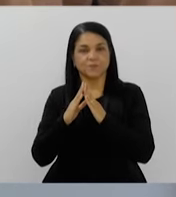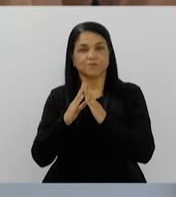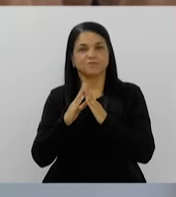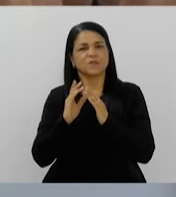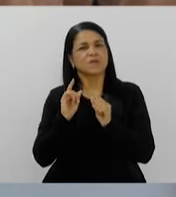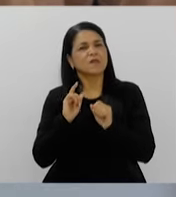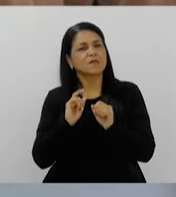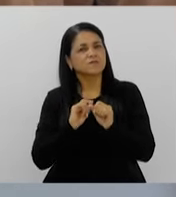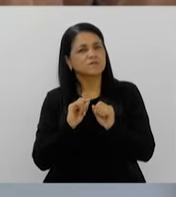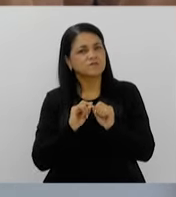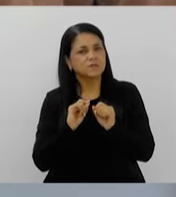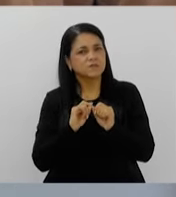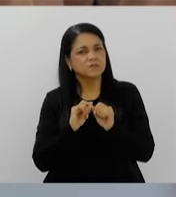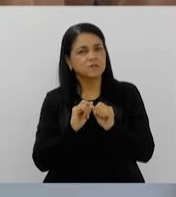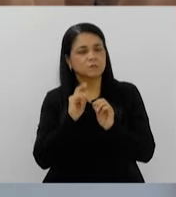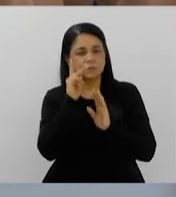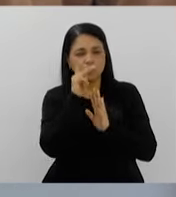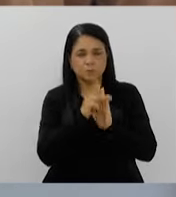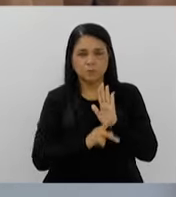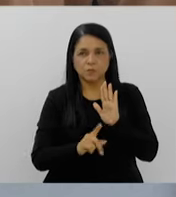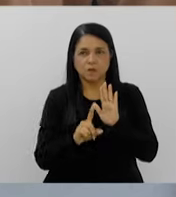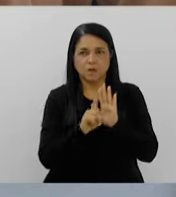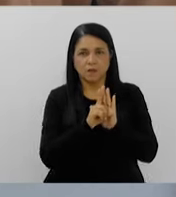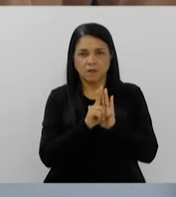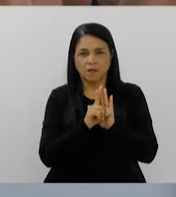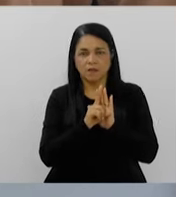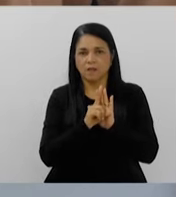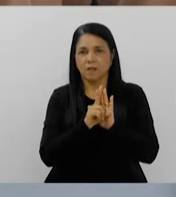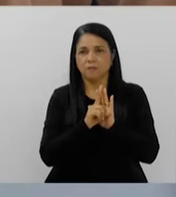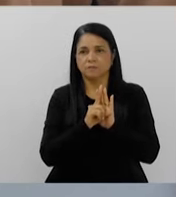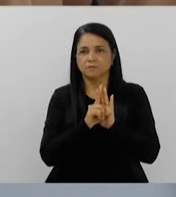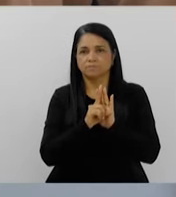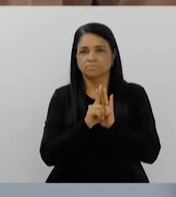fizemos já um projeto em relação